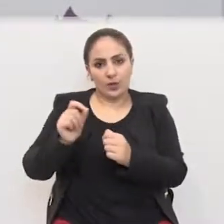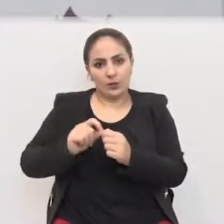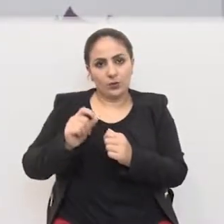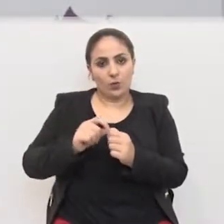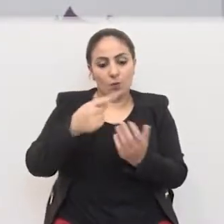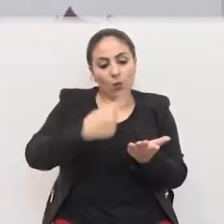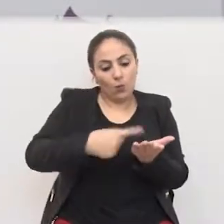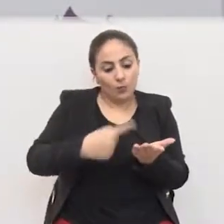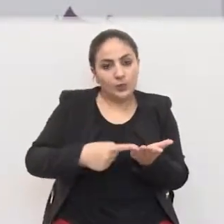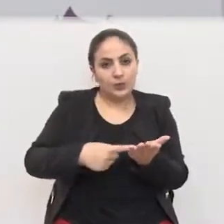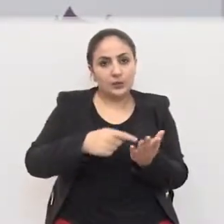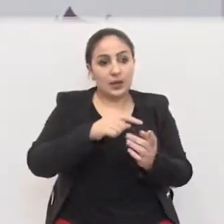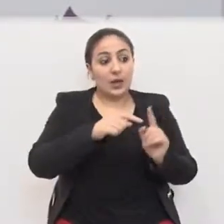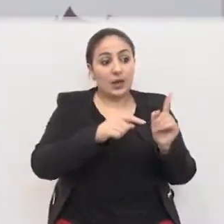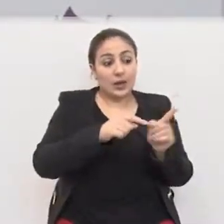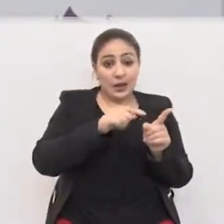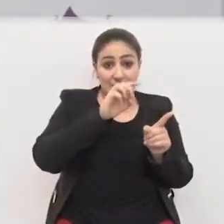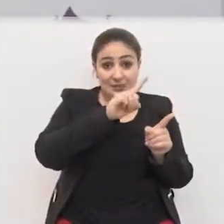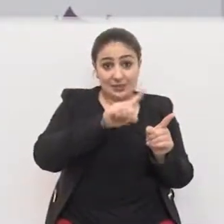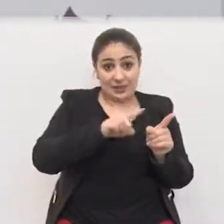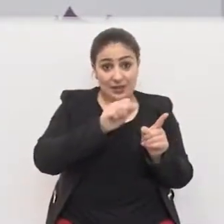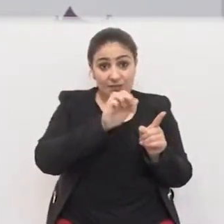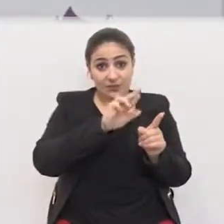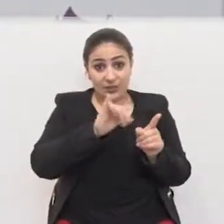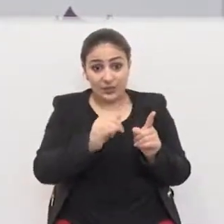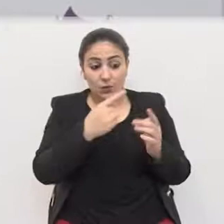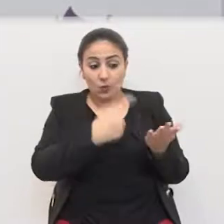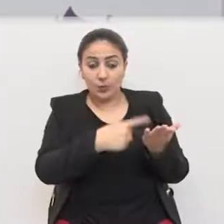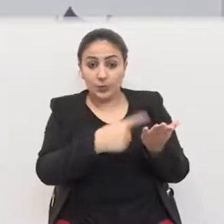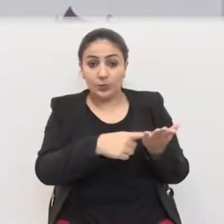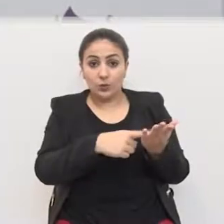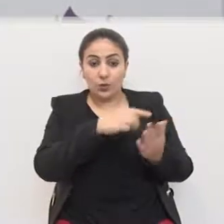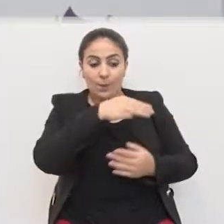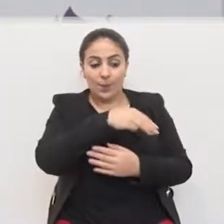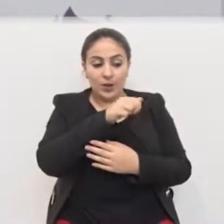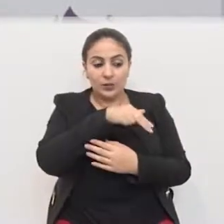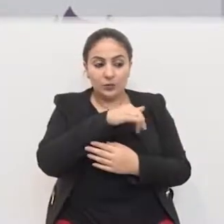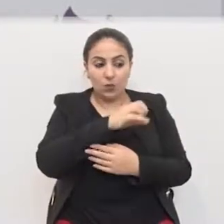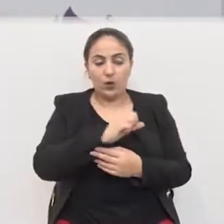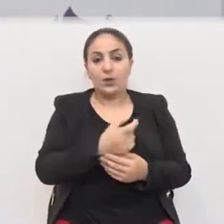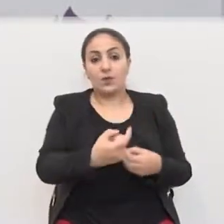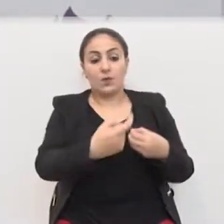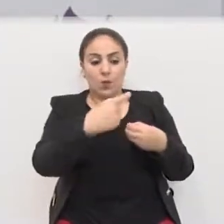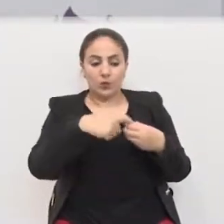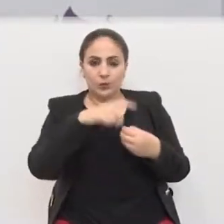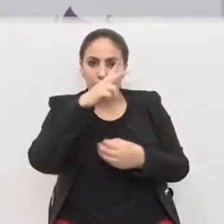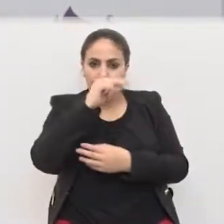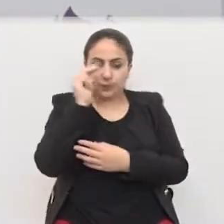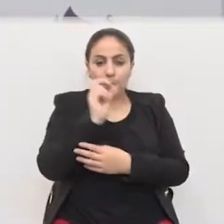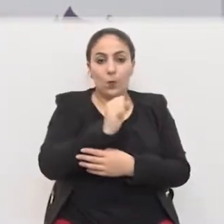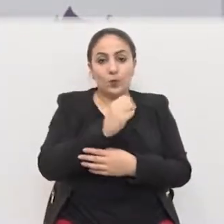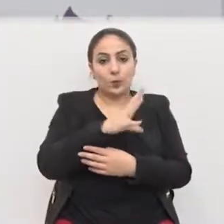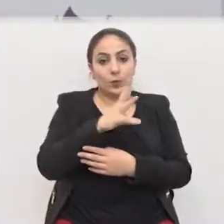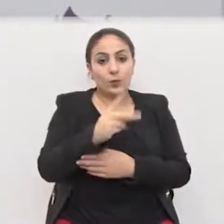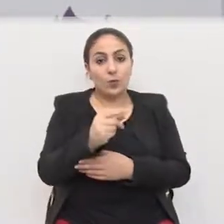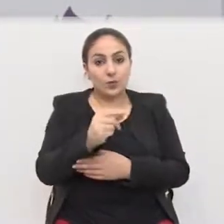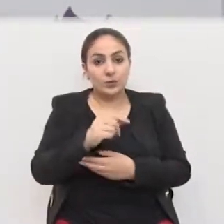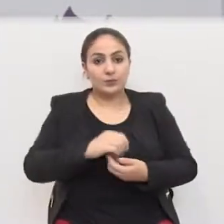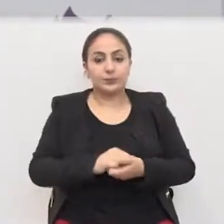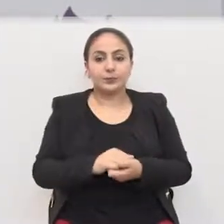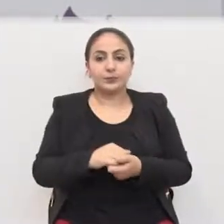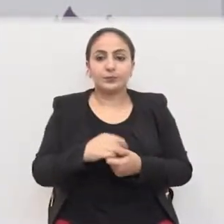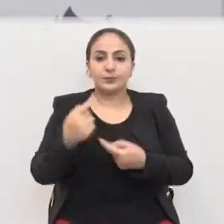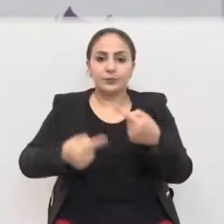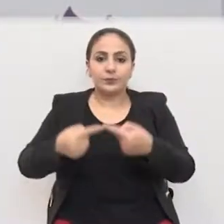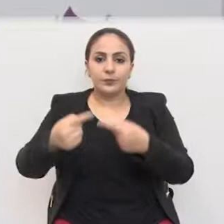feita a negociação entre a Monitor e o Zafre. O que vem para o município é 8 milhões de ressarcimento dos bens que o município colocou lá.